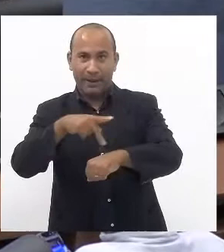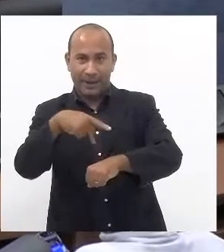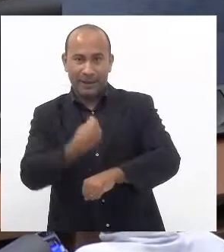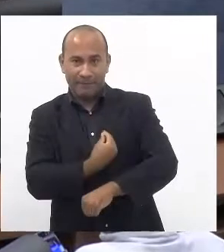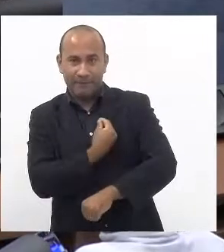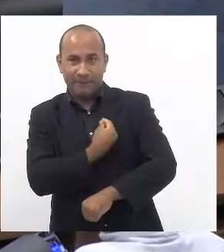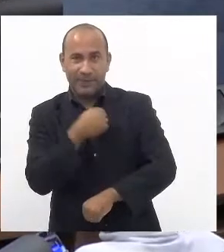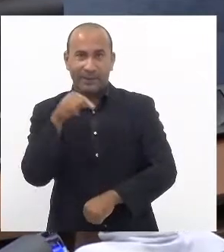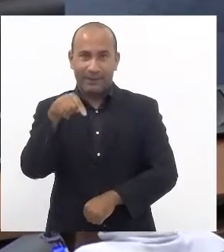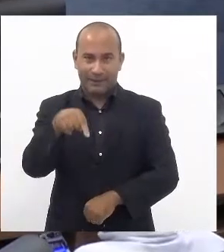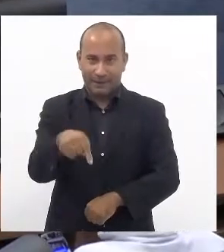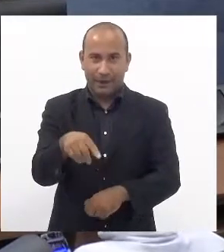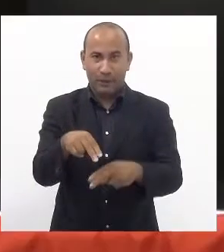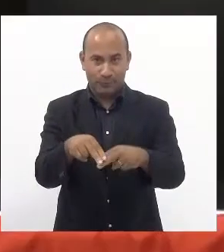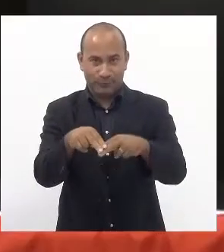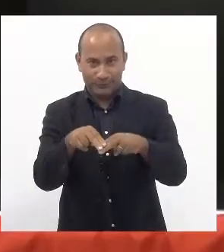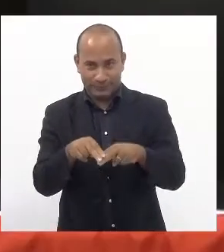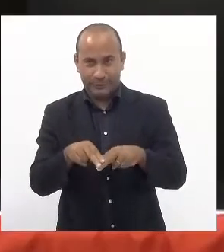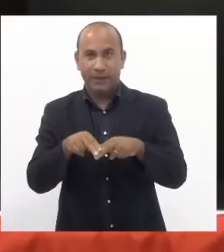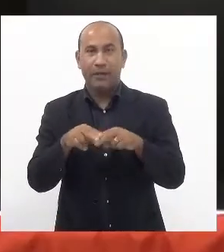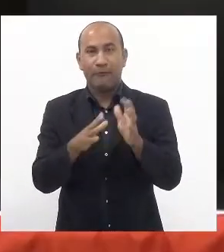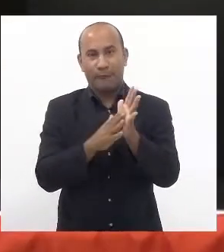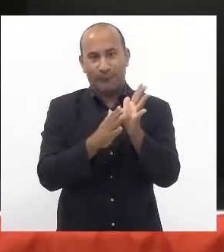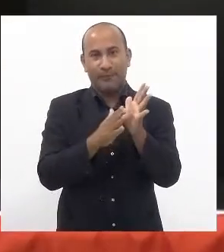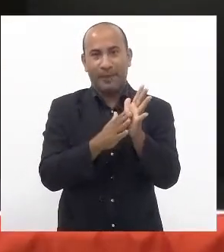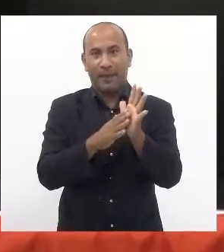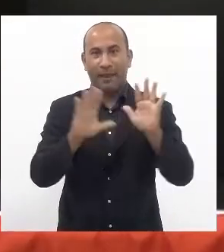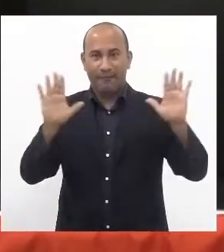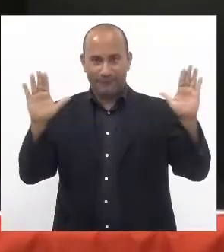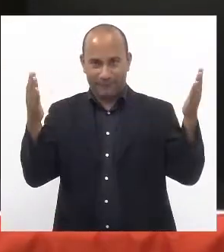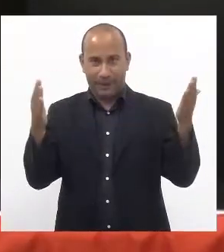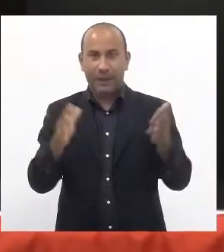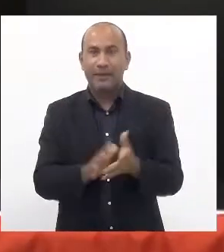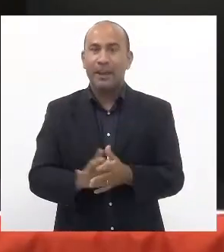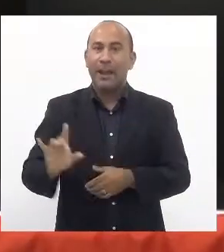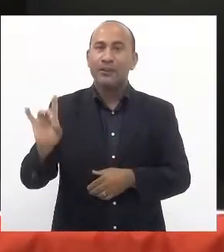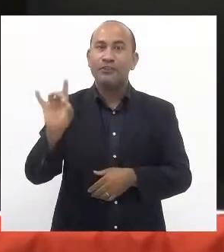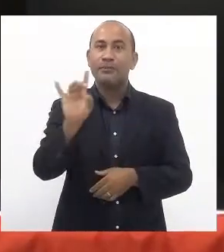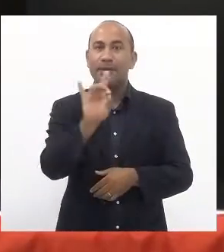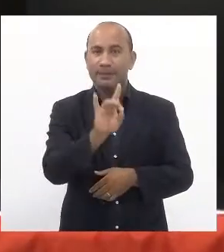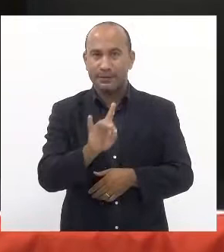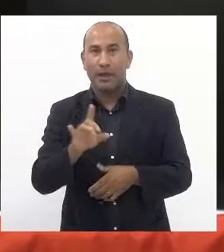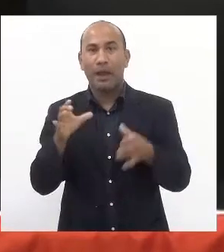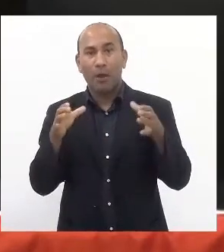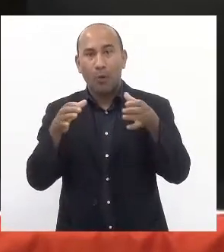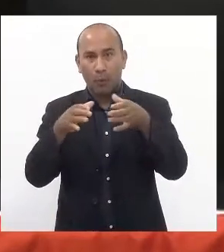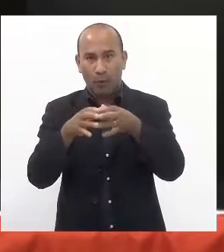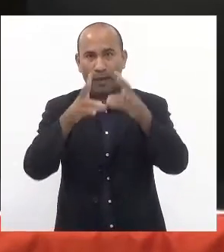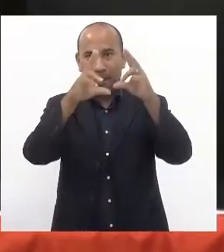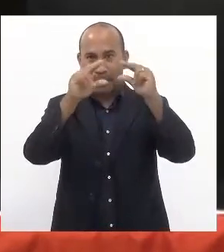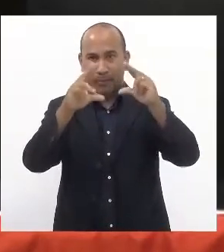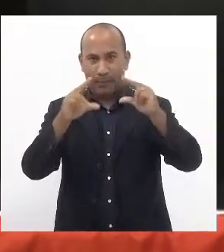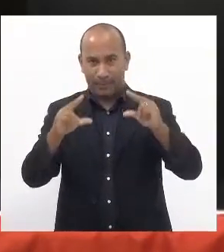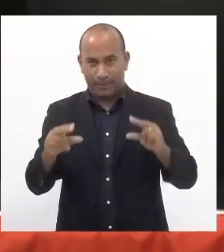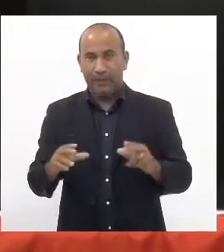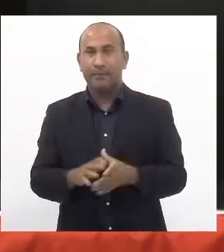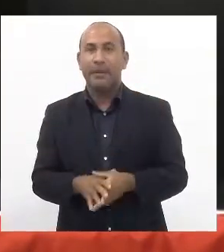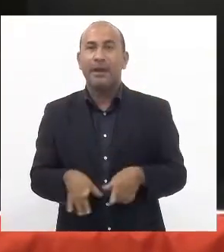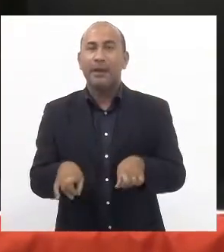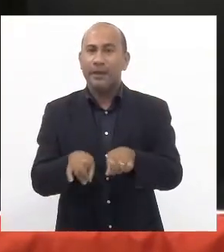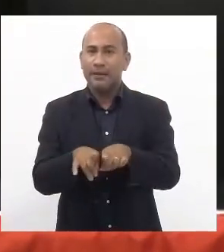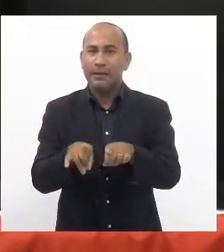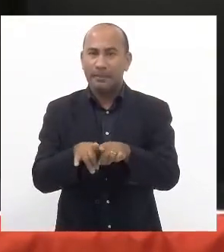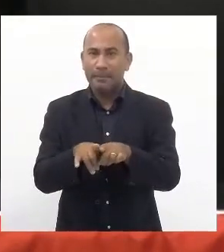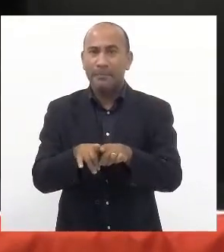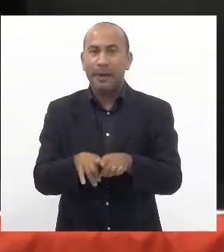estão aqui a prestigiar ao evento, em especial ao nosso cônsul do Líbano, como também cumprimentar aqui